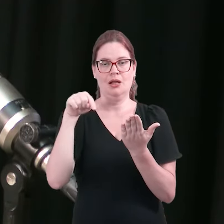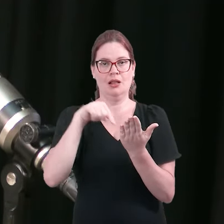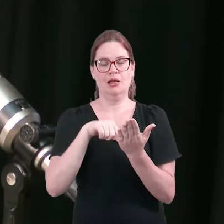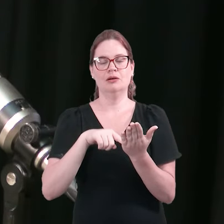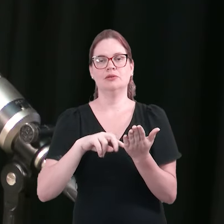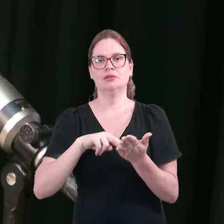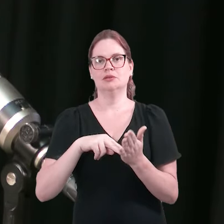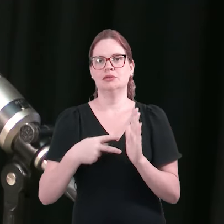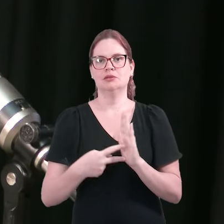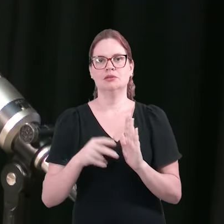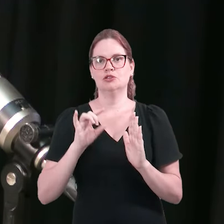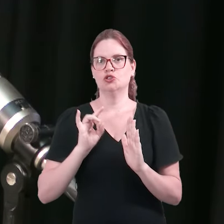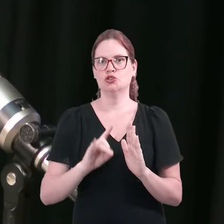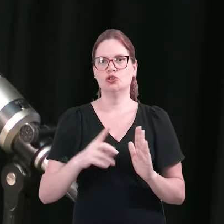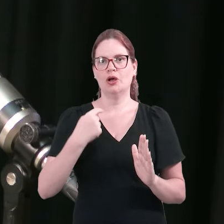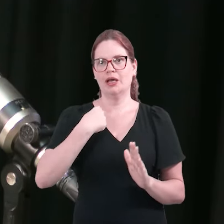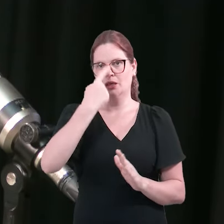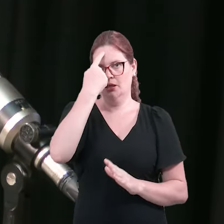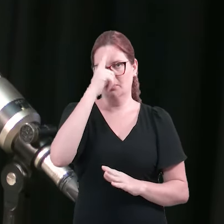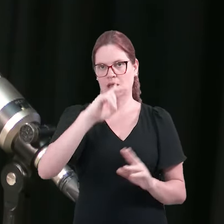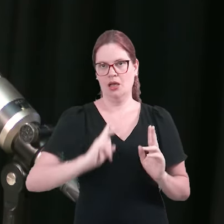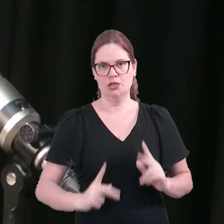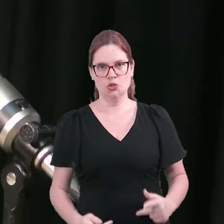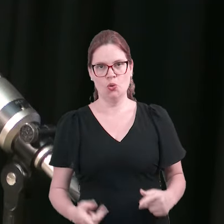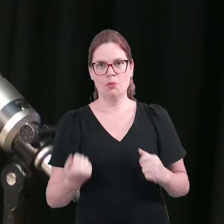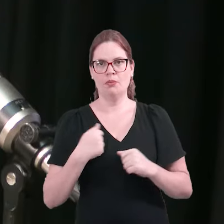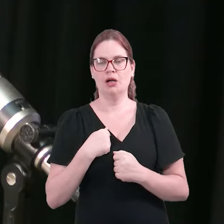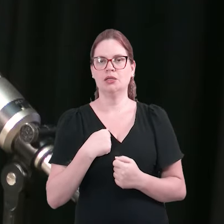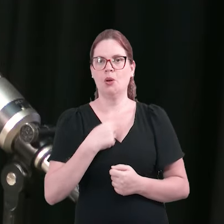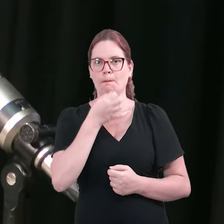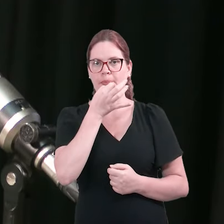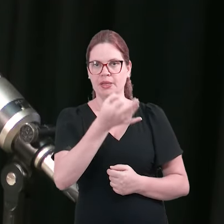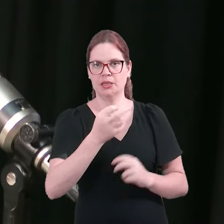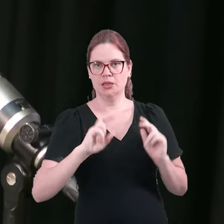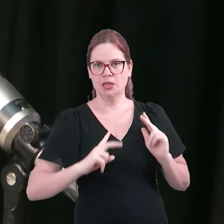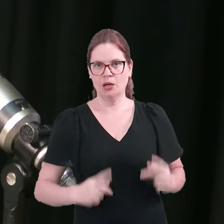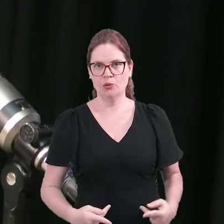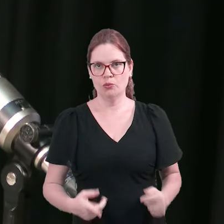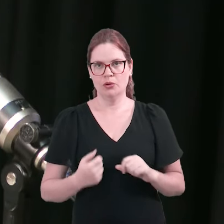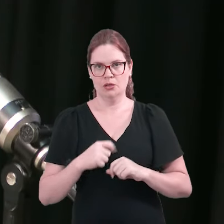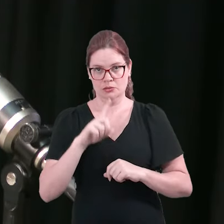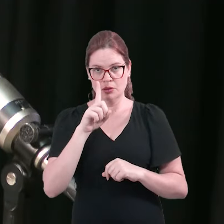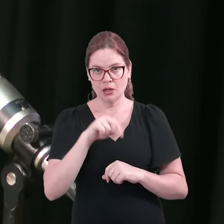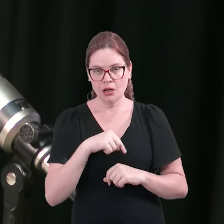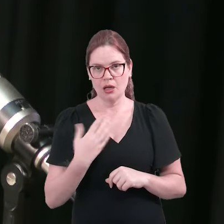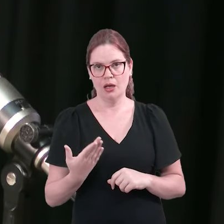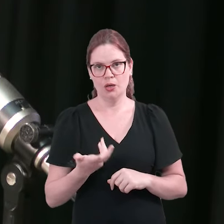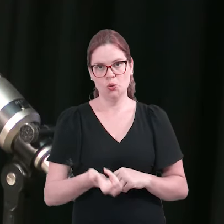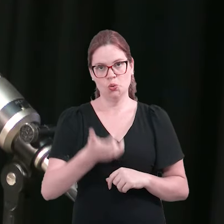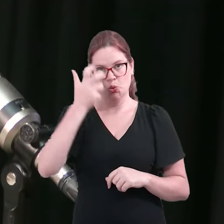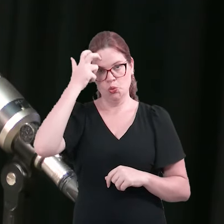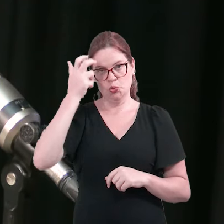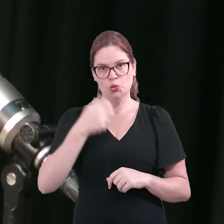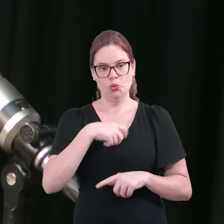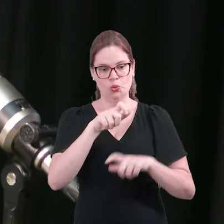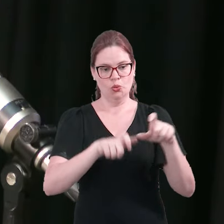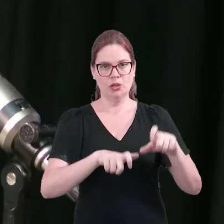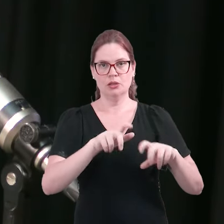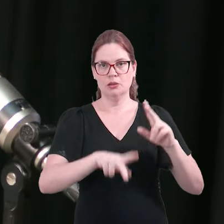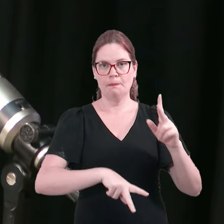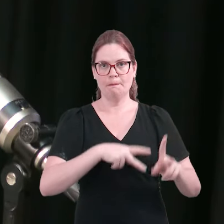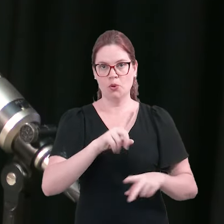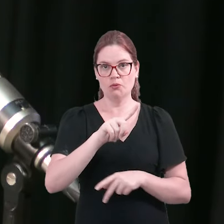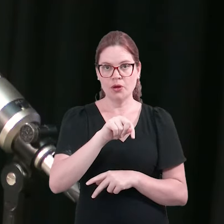estamos nos apoiando aqui em concepções humanas, nós não estamos nos apoiando na cultura de